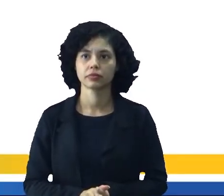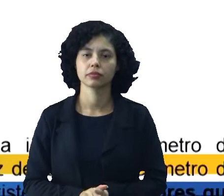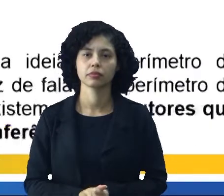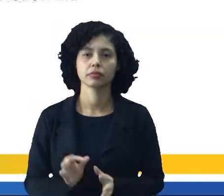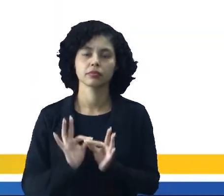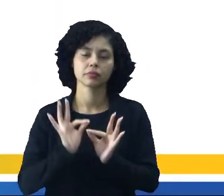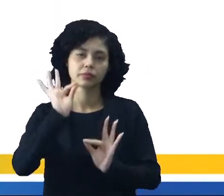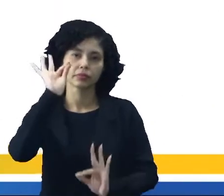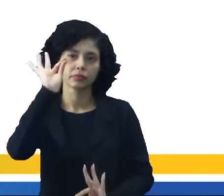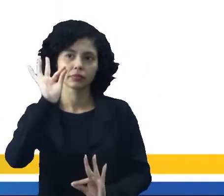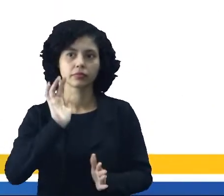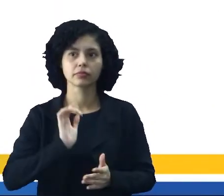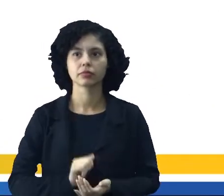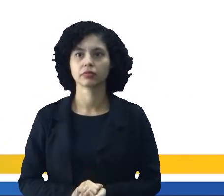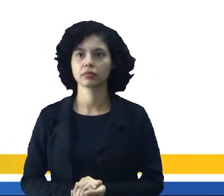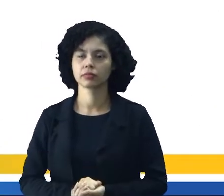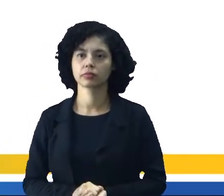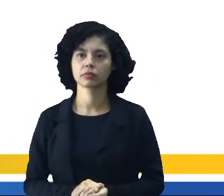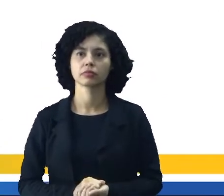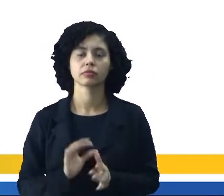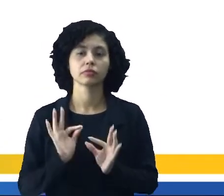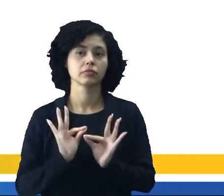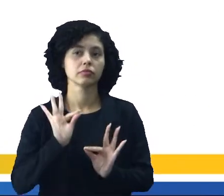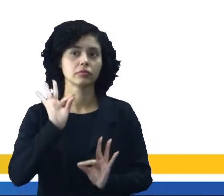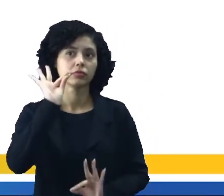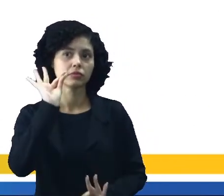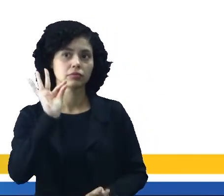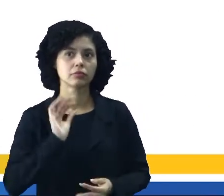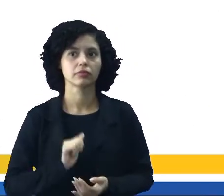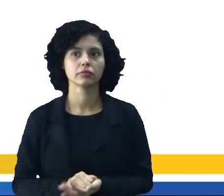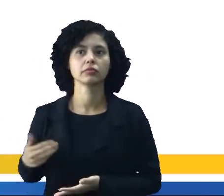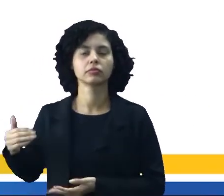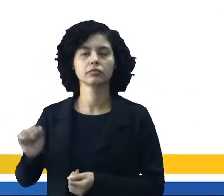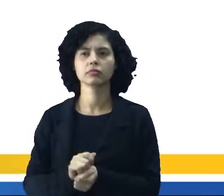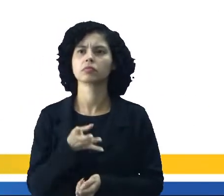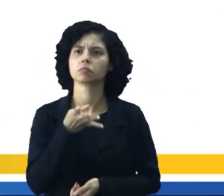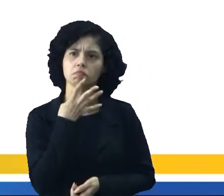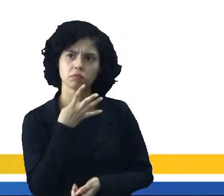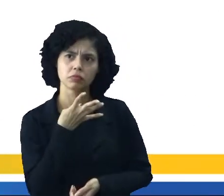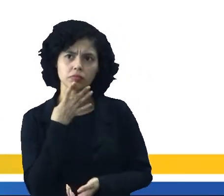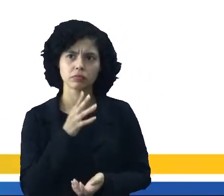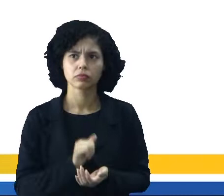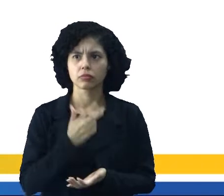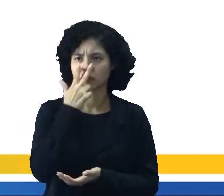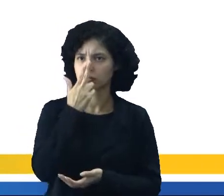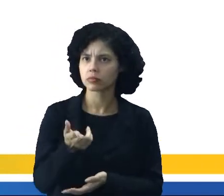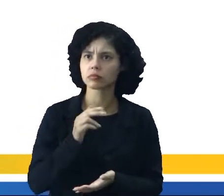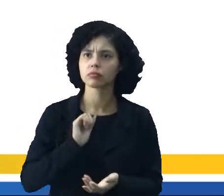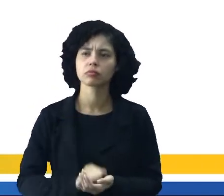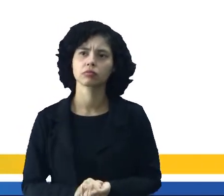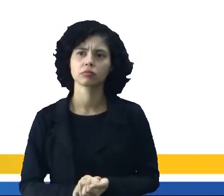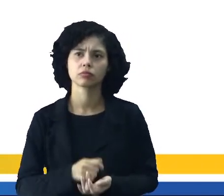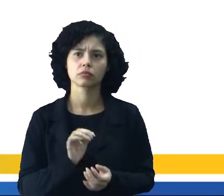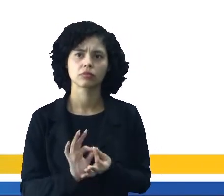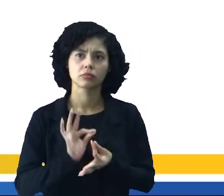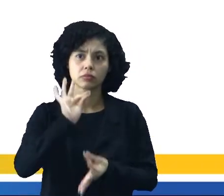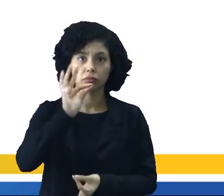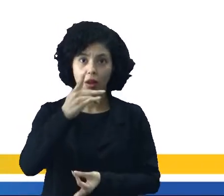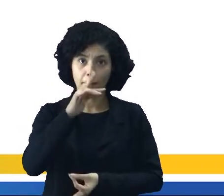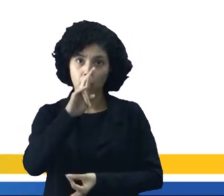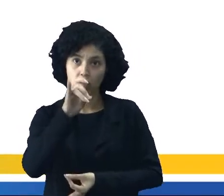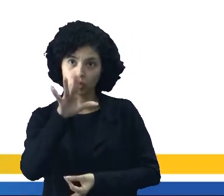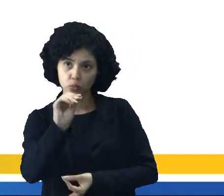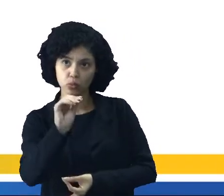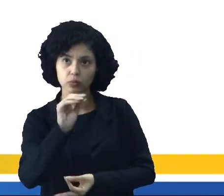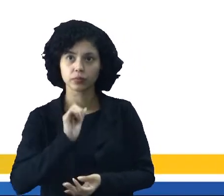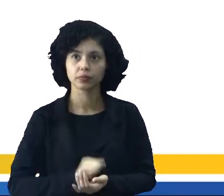comprimento da circunferência o comprimento da circunferência é bastante parecido com a ideia de perímetro de